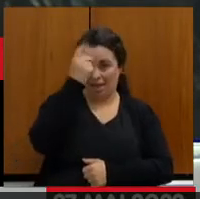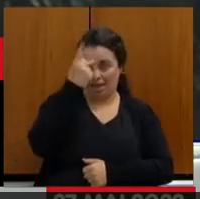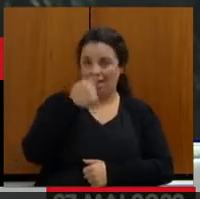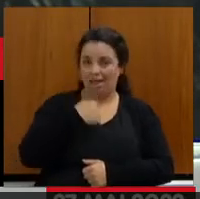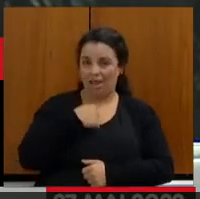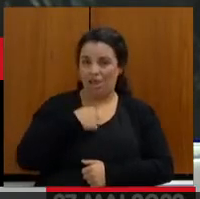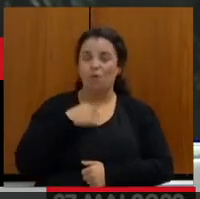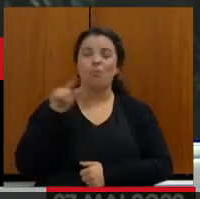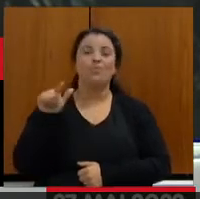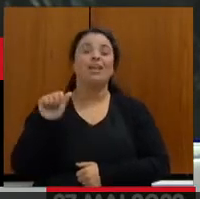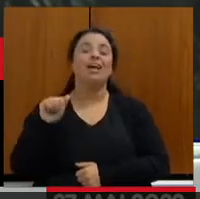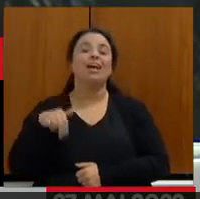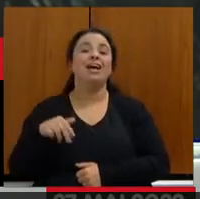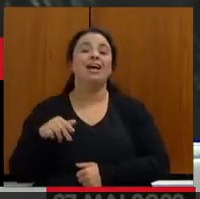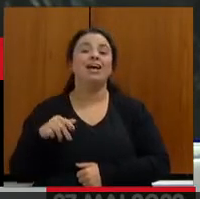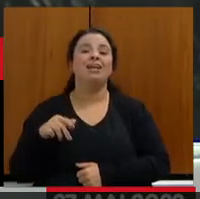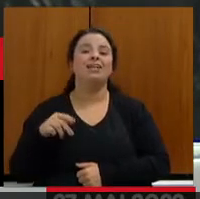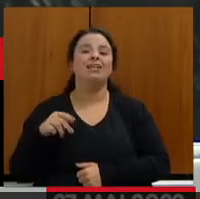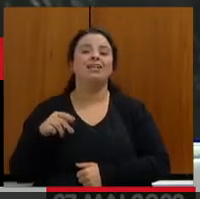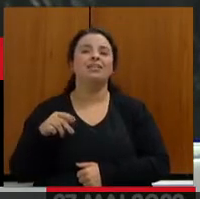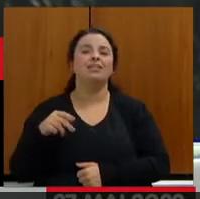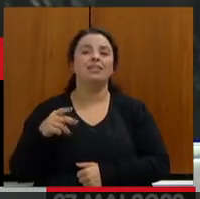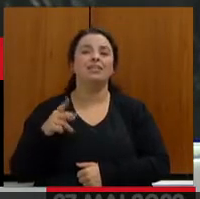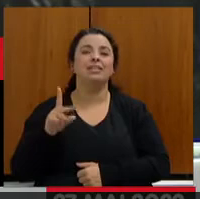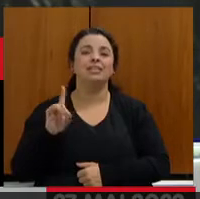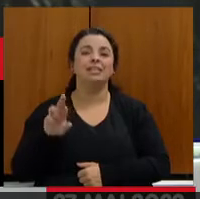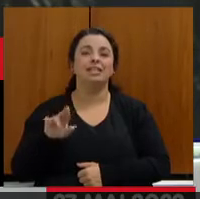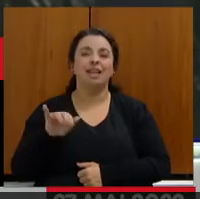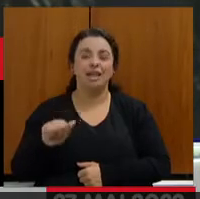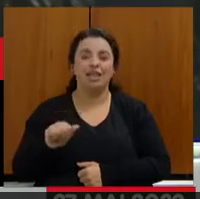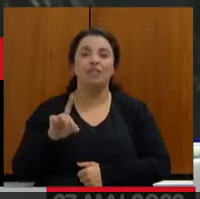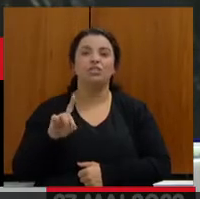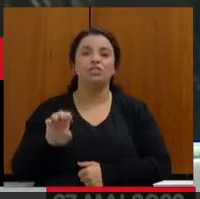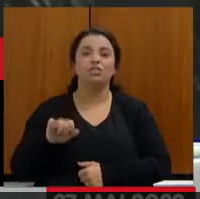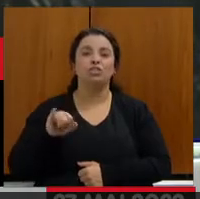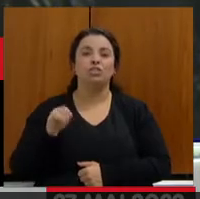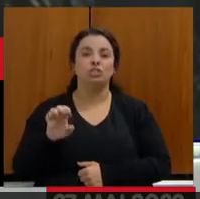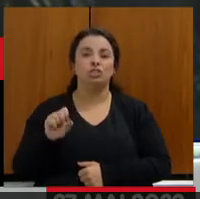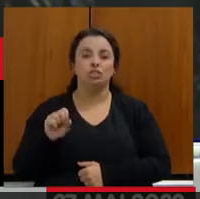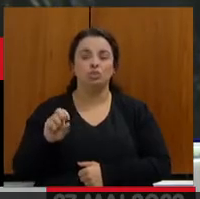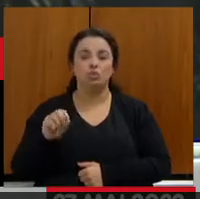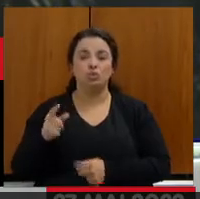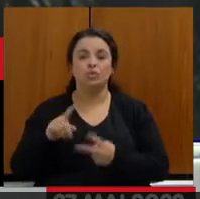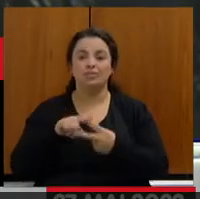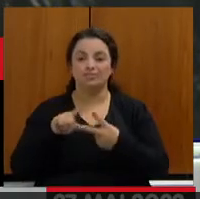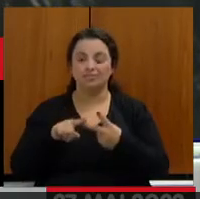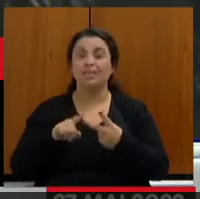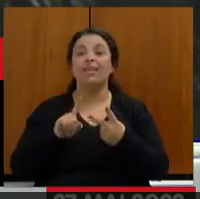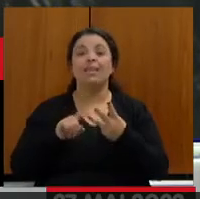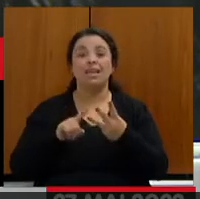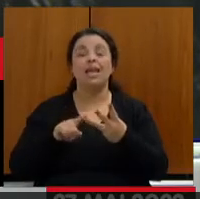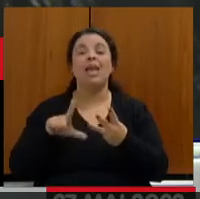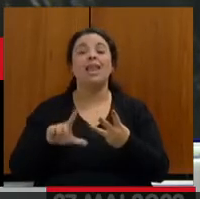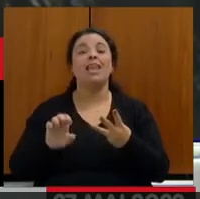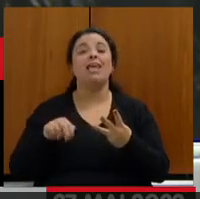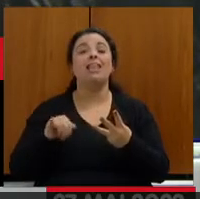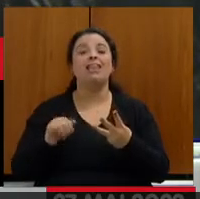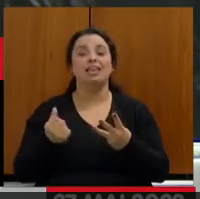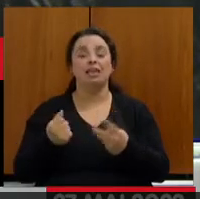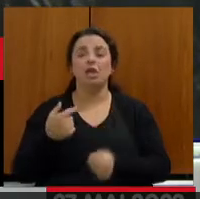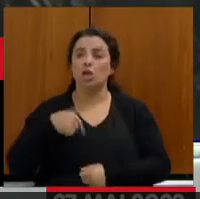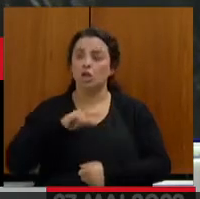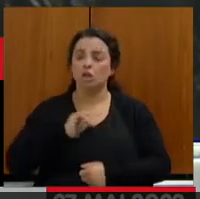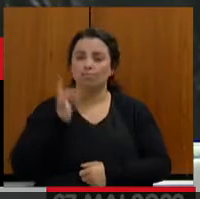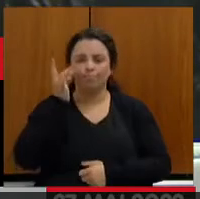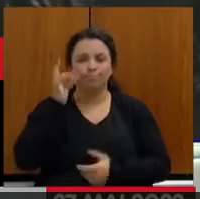e nós estamos aqui gente muito conscientes do compromisso e da responsabilidade que nós